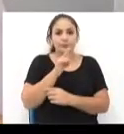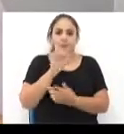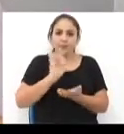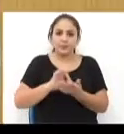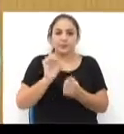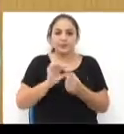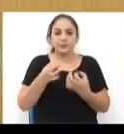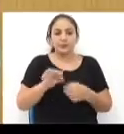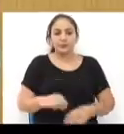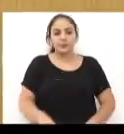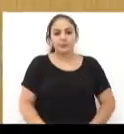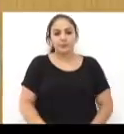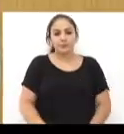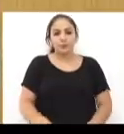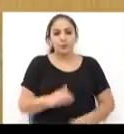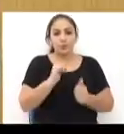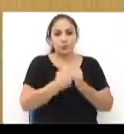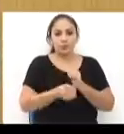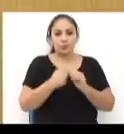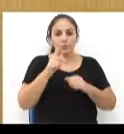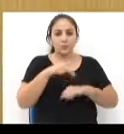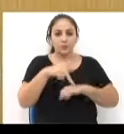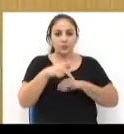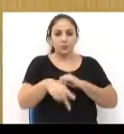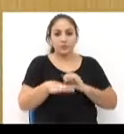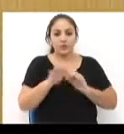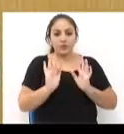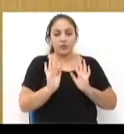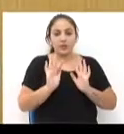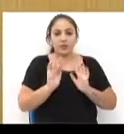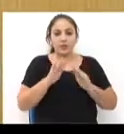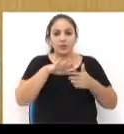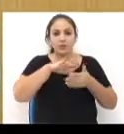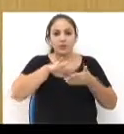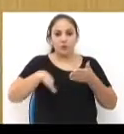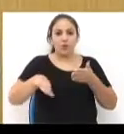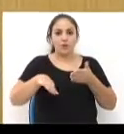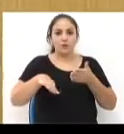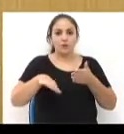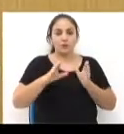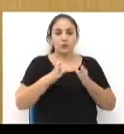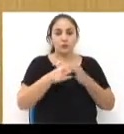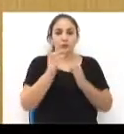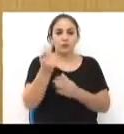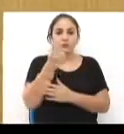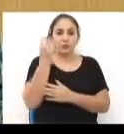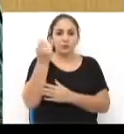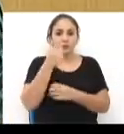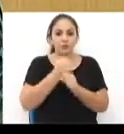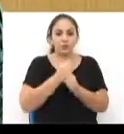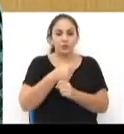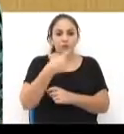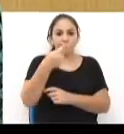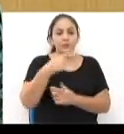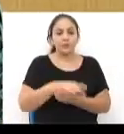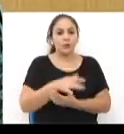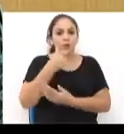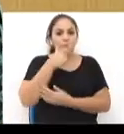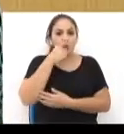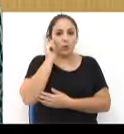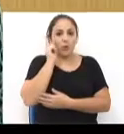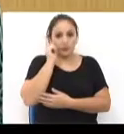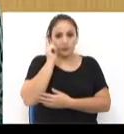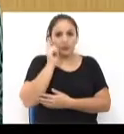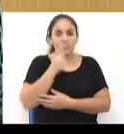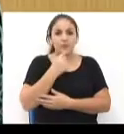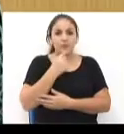vai dar certo. O Esporte Clube Passo Fundo estará fora da elite do futebol gaúcho no próximo ano. Ontem, no Vermelhão da